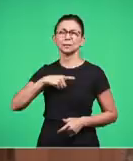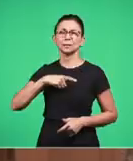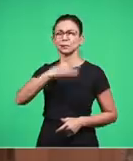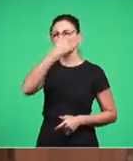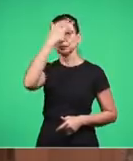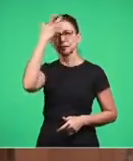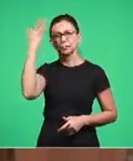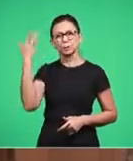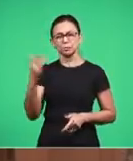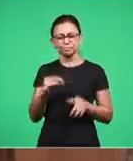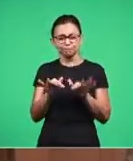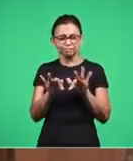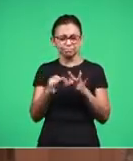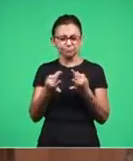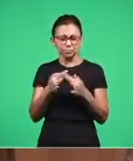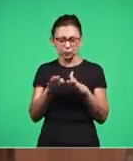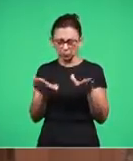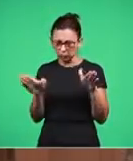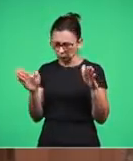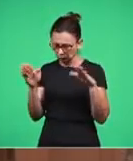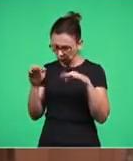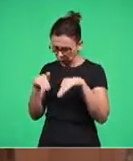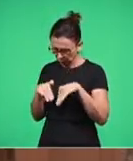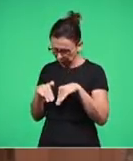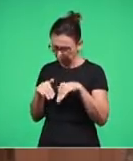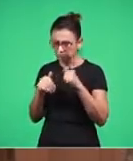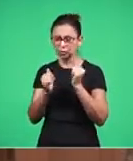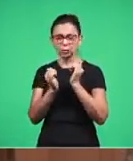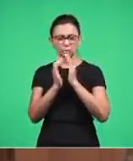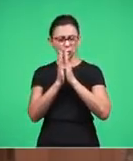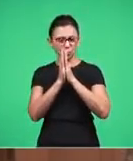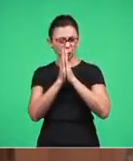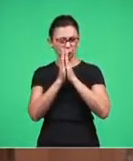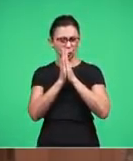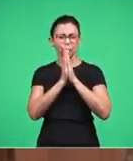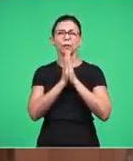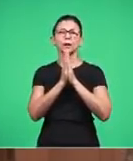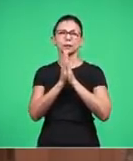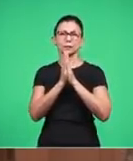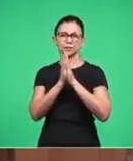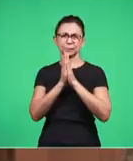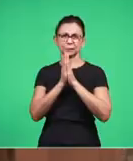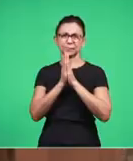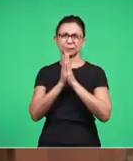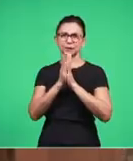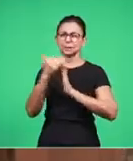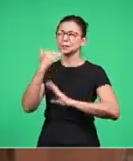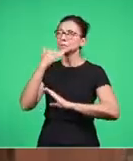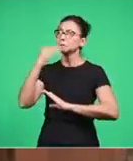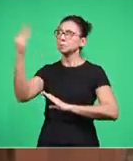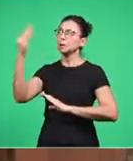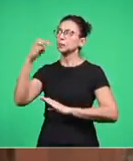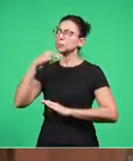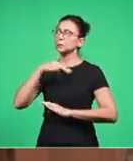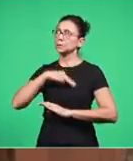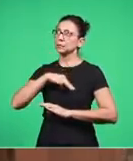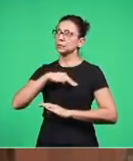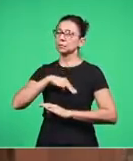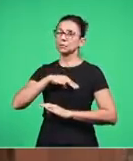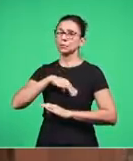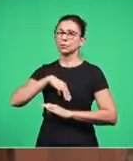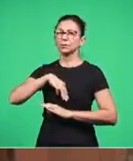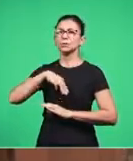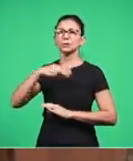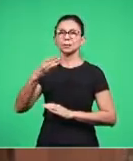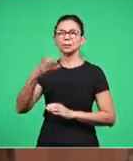A oração não do fariseu, mas a oração do publicano que pediu misericórdia a Deus. Essa oração que a igreja